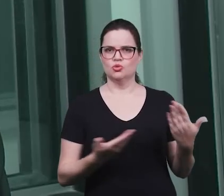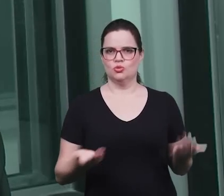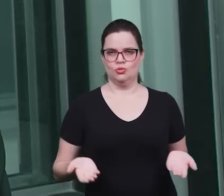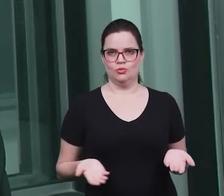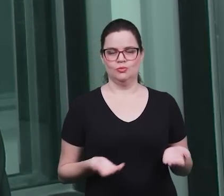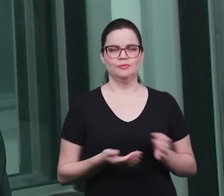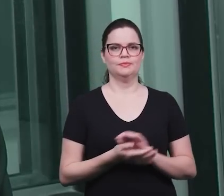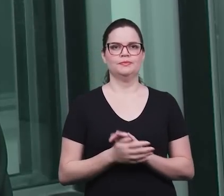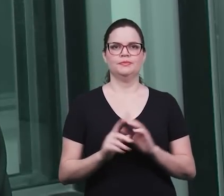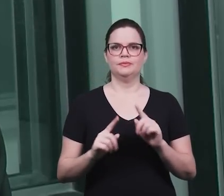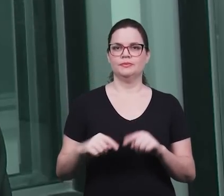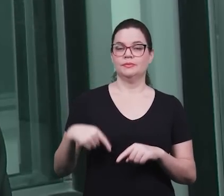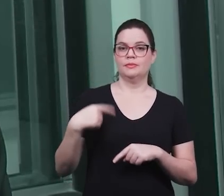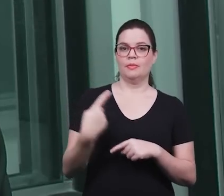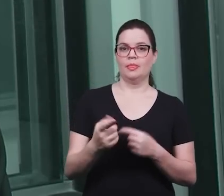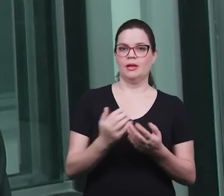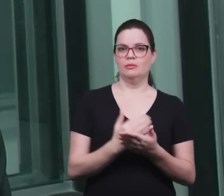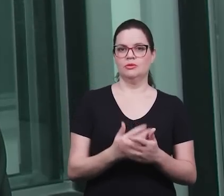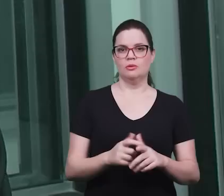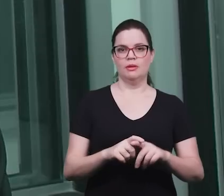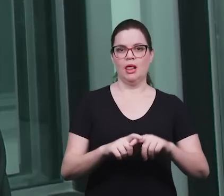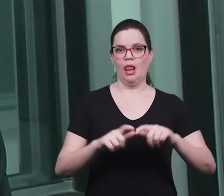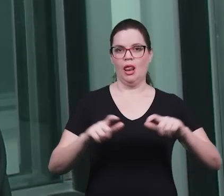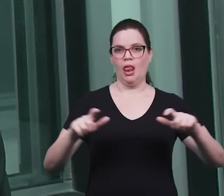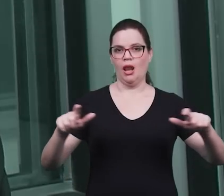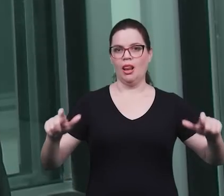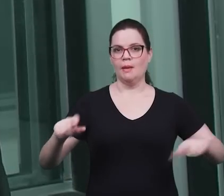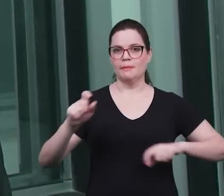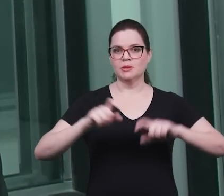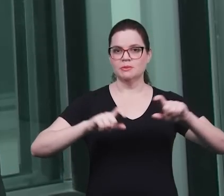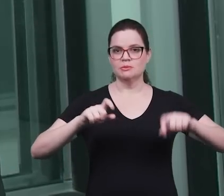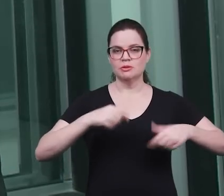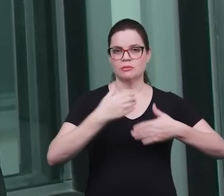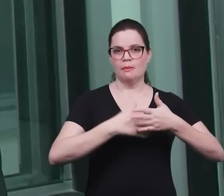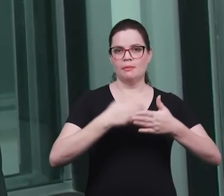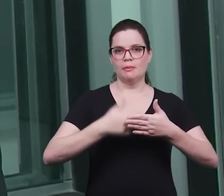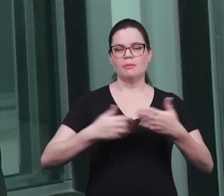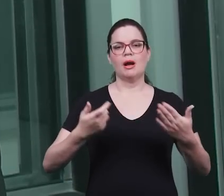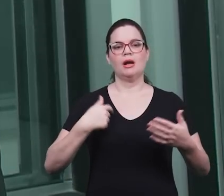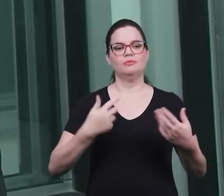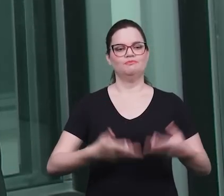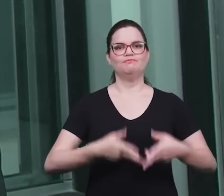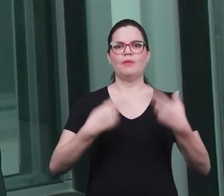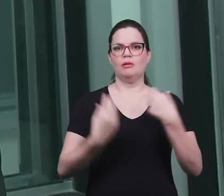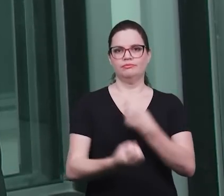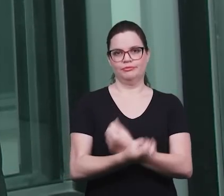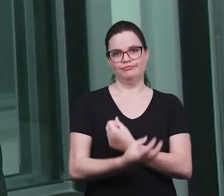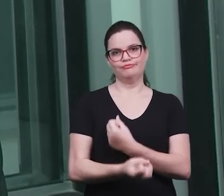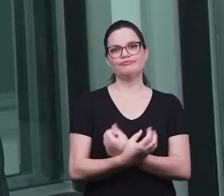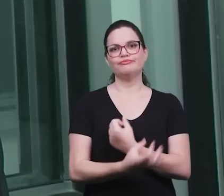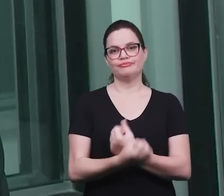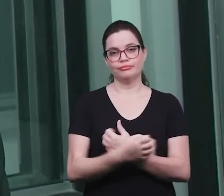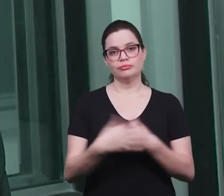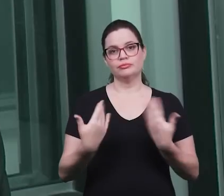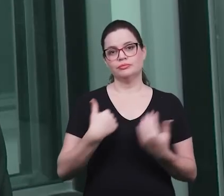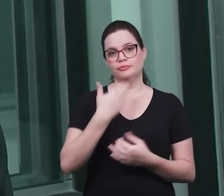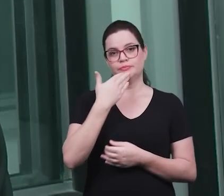E aí, quando o negócio tomou uma proporção enorme, foi deflagrado uma operação policial